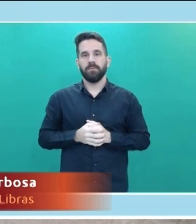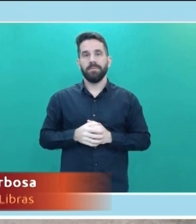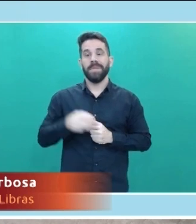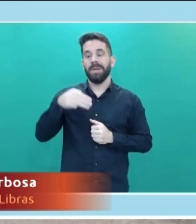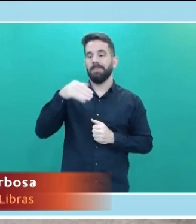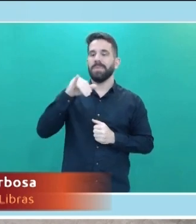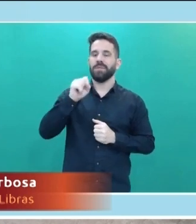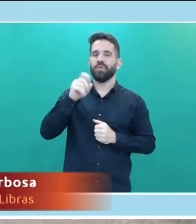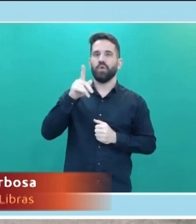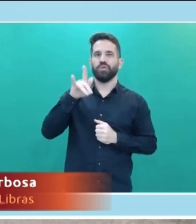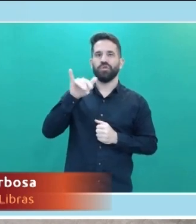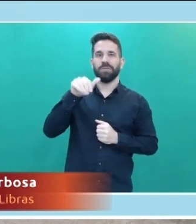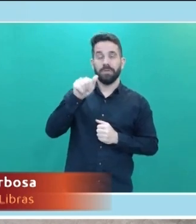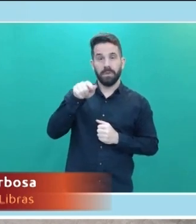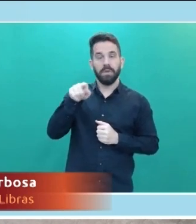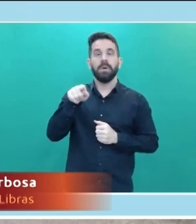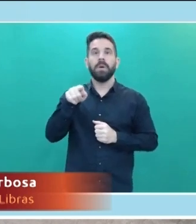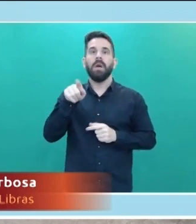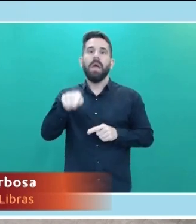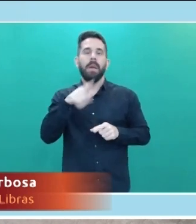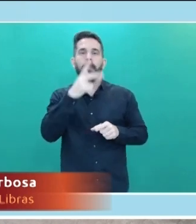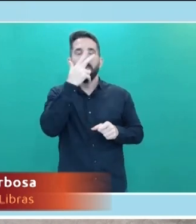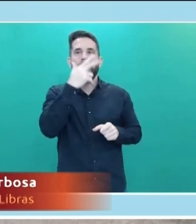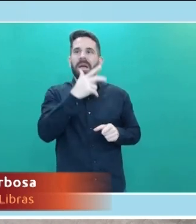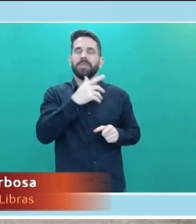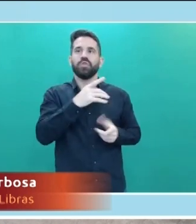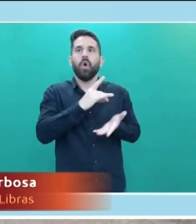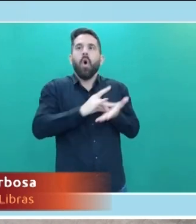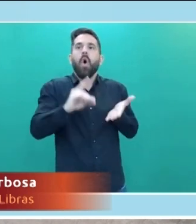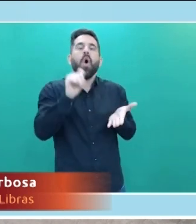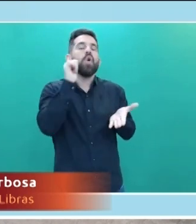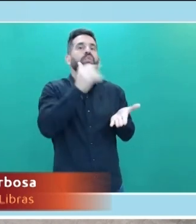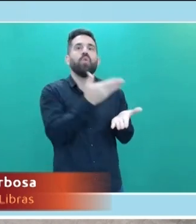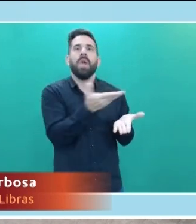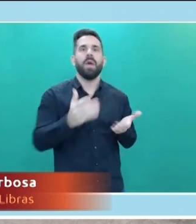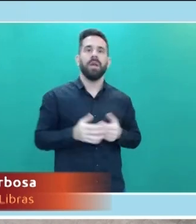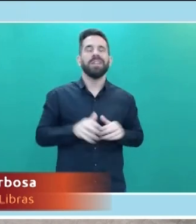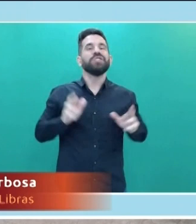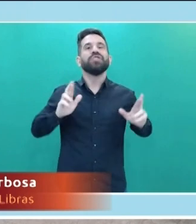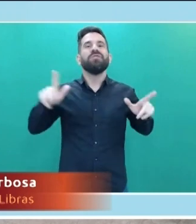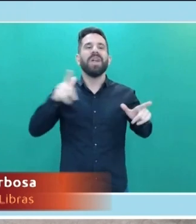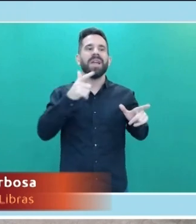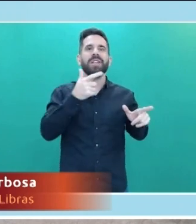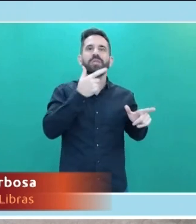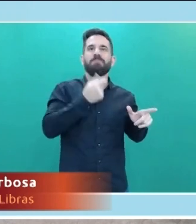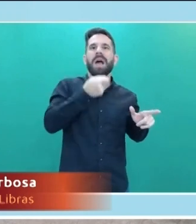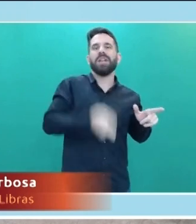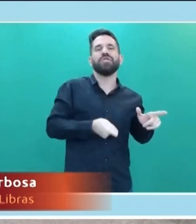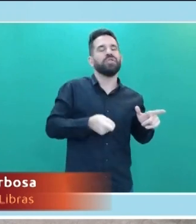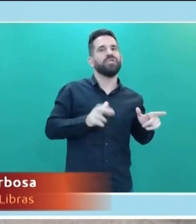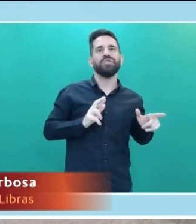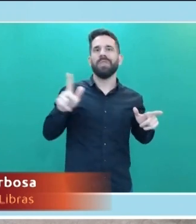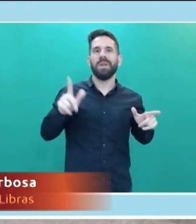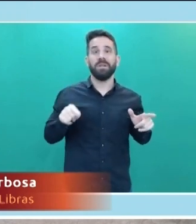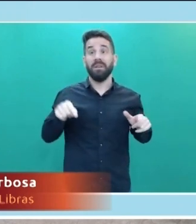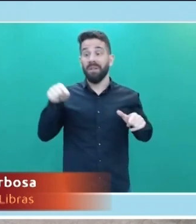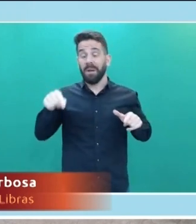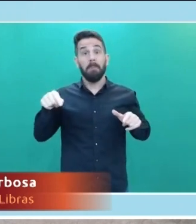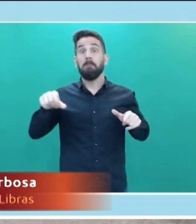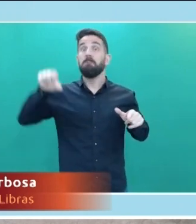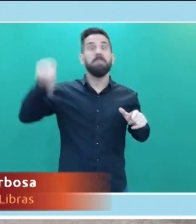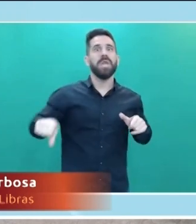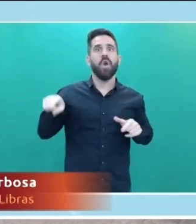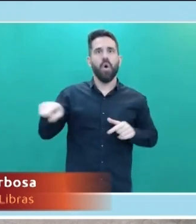um pouco diferente até do machismo, né? Porque a misoginia é um degrau além. Pode ser até uma misoginia que